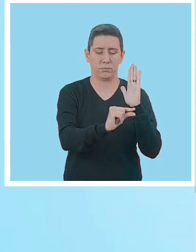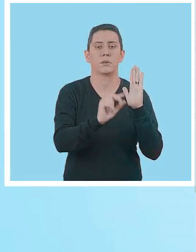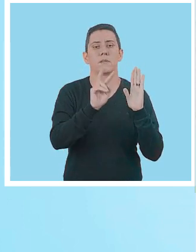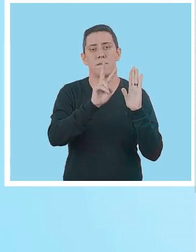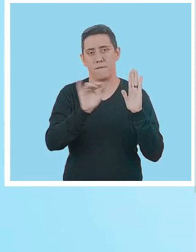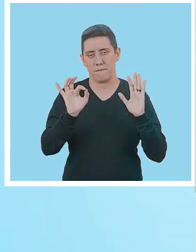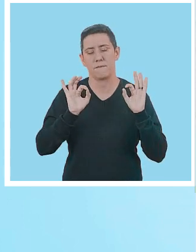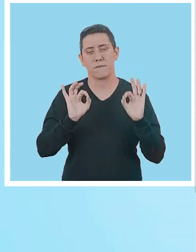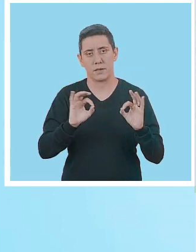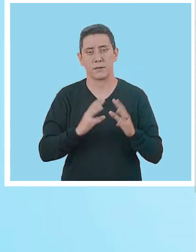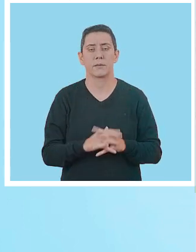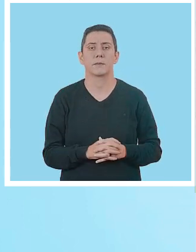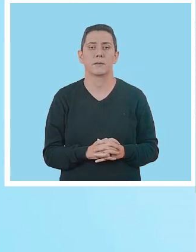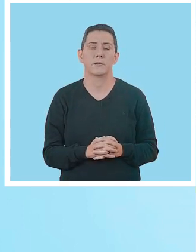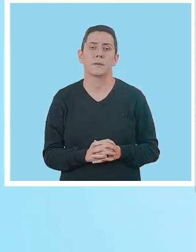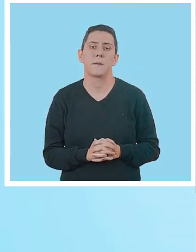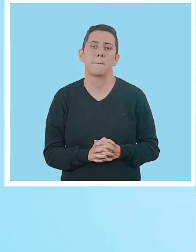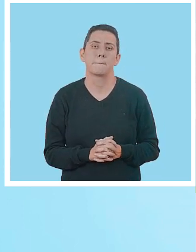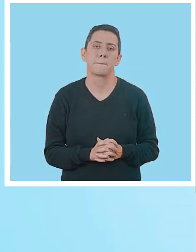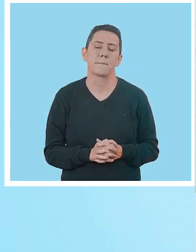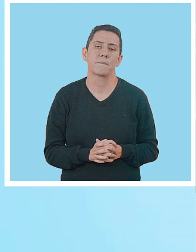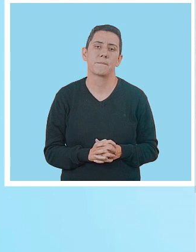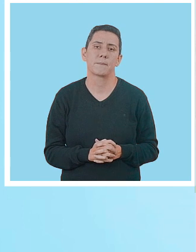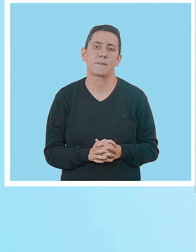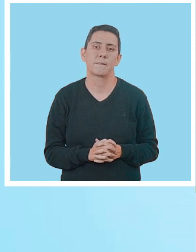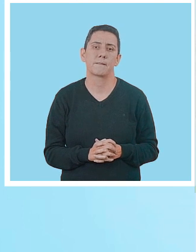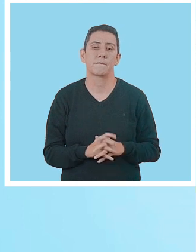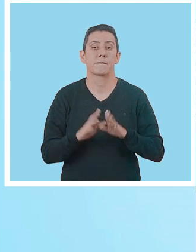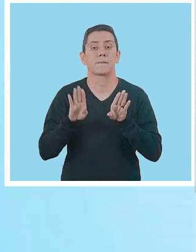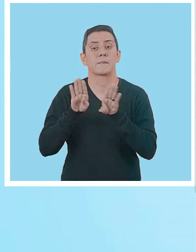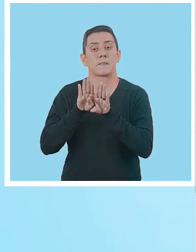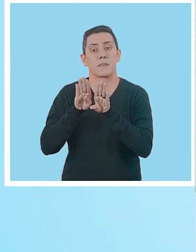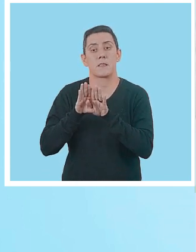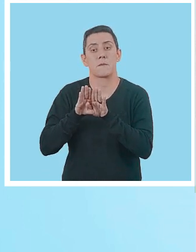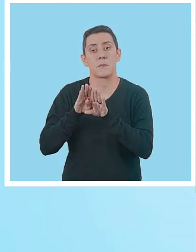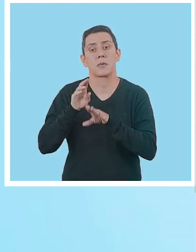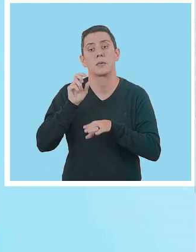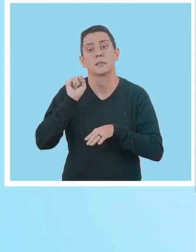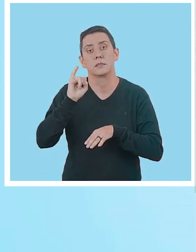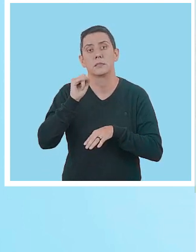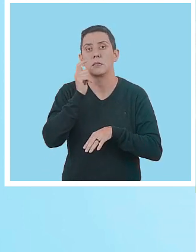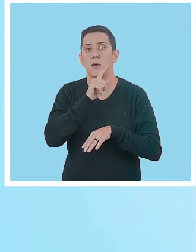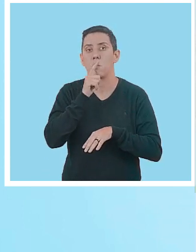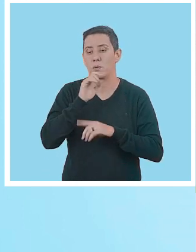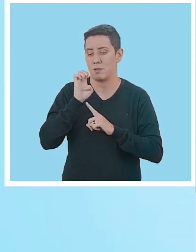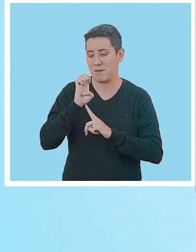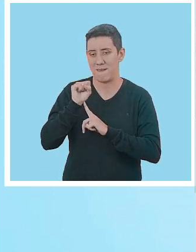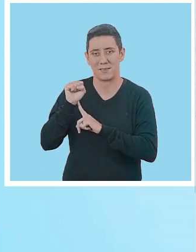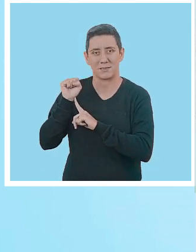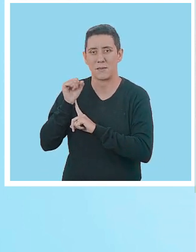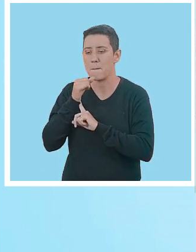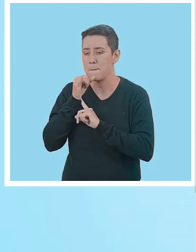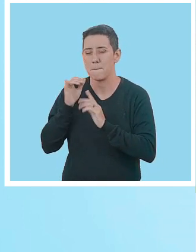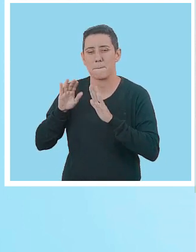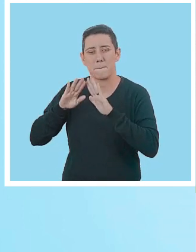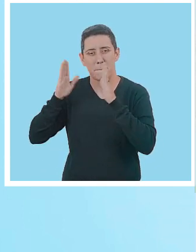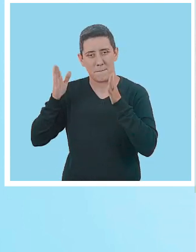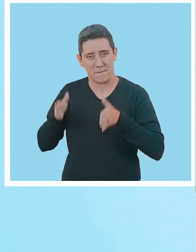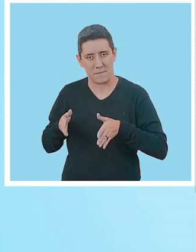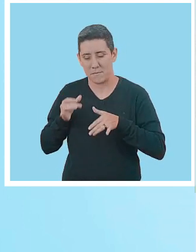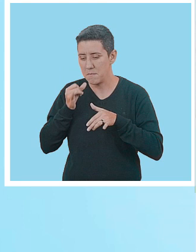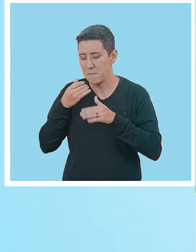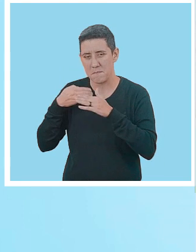e consequentemente redução de custo e o mesmo vai acontecer com as baterias de lítio né então